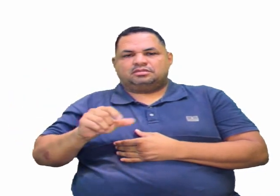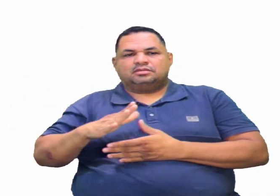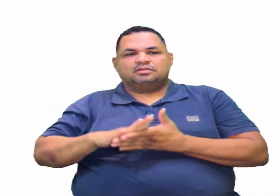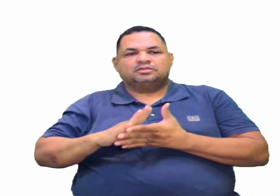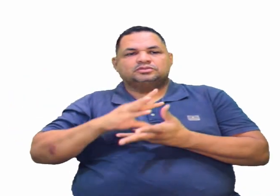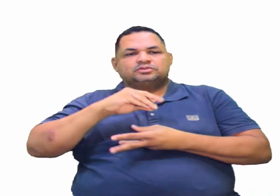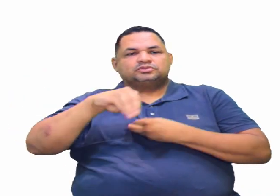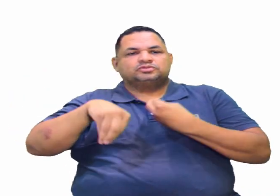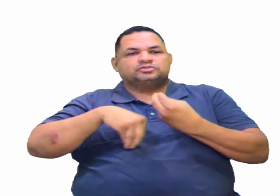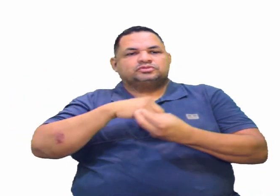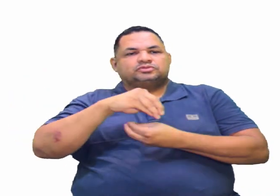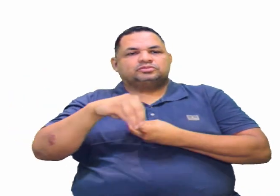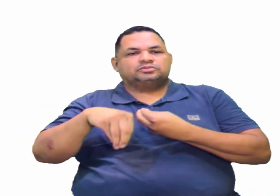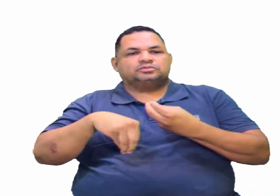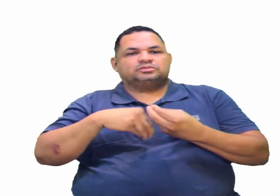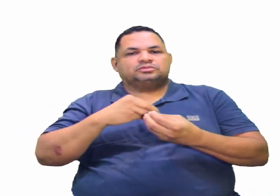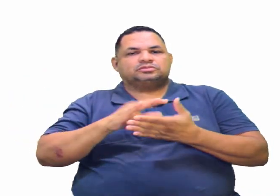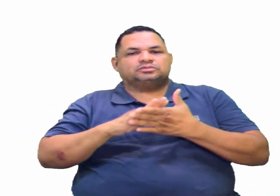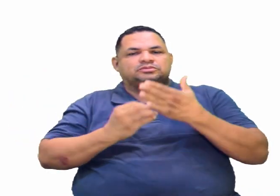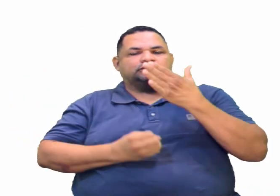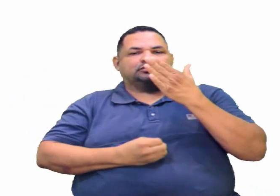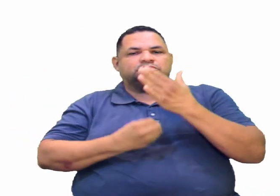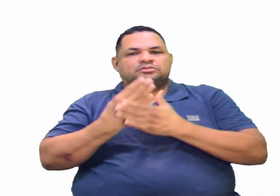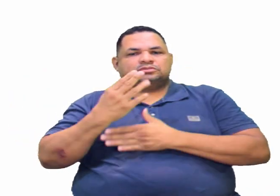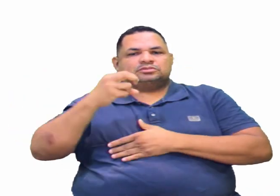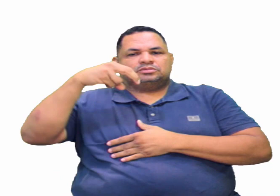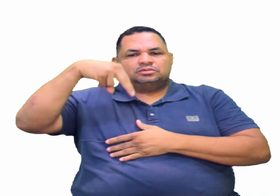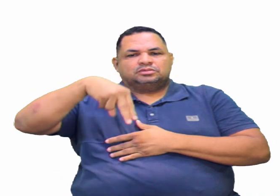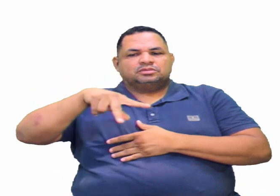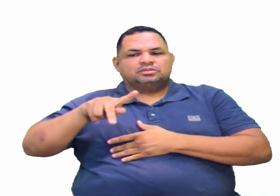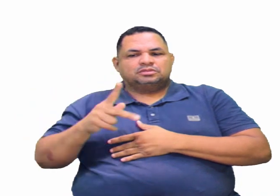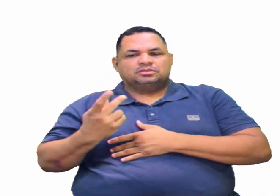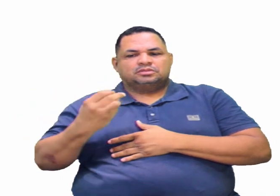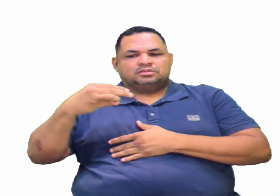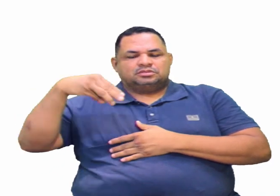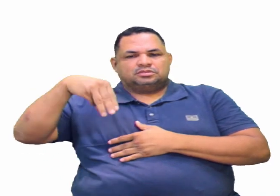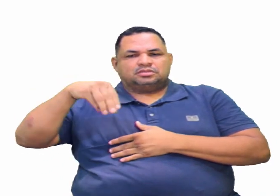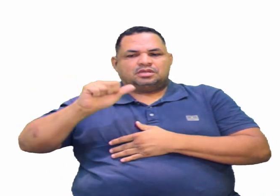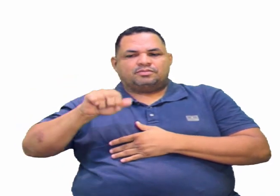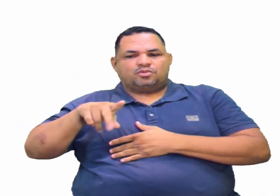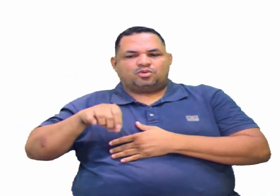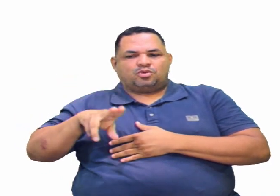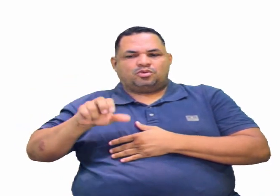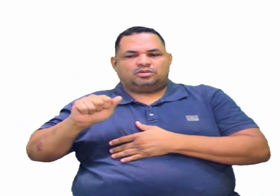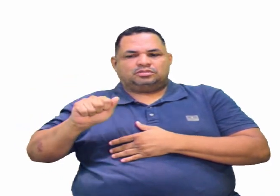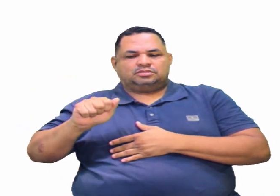que compostos derivados da amônia,